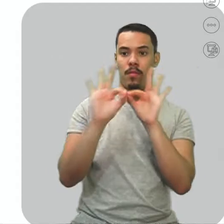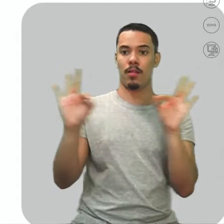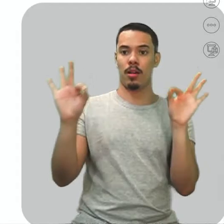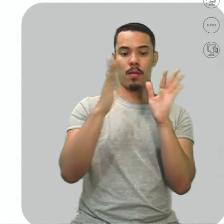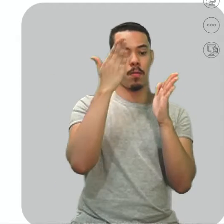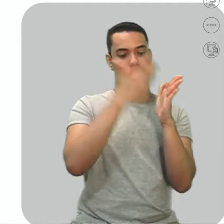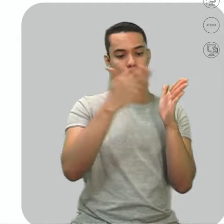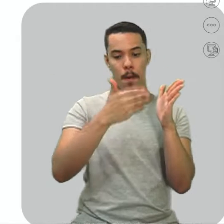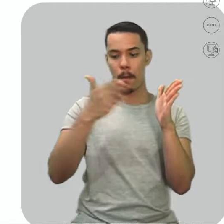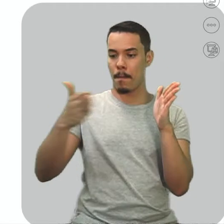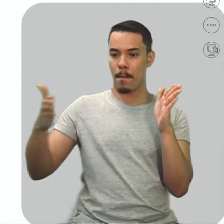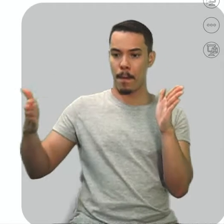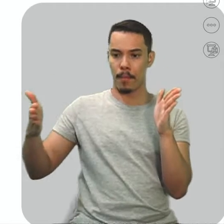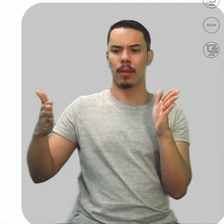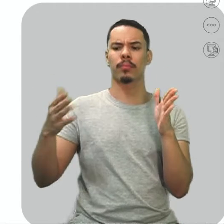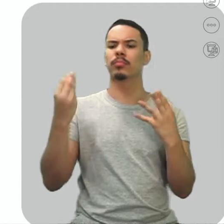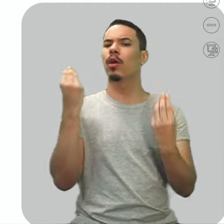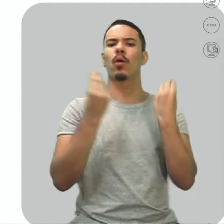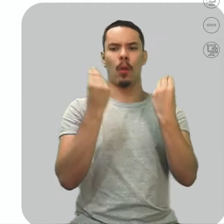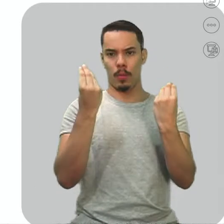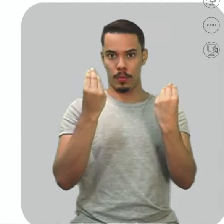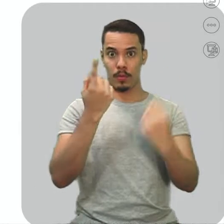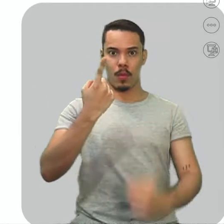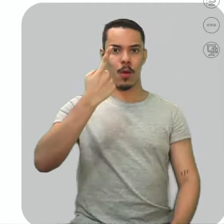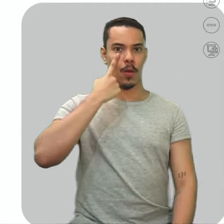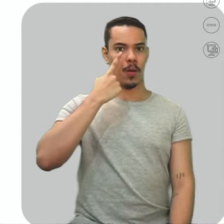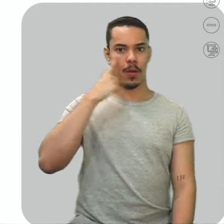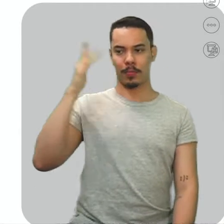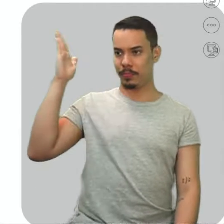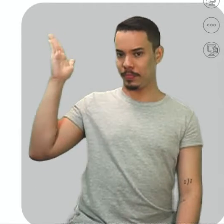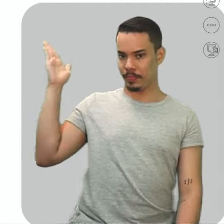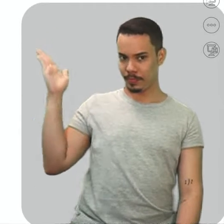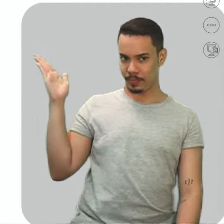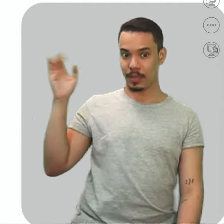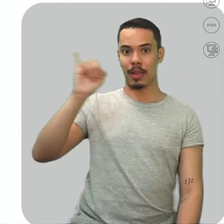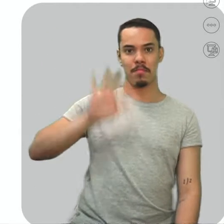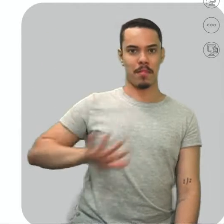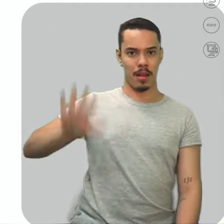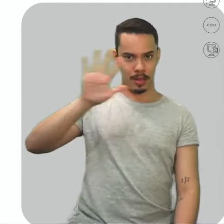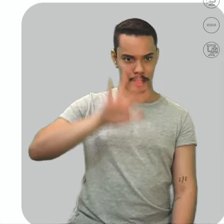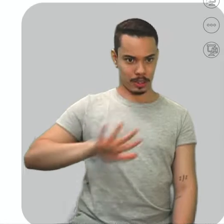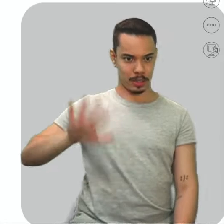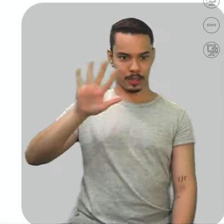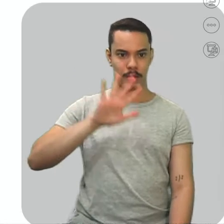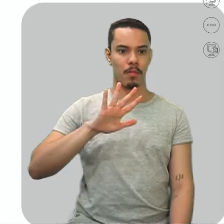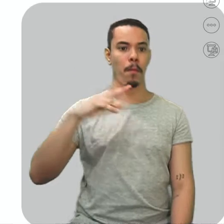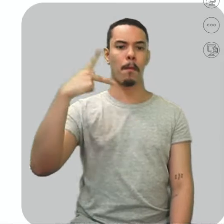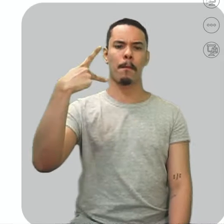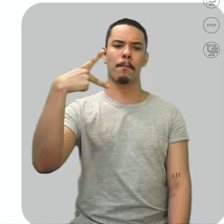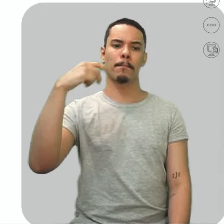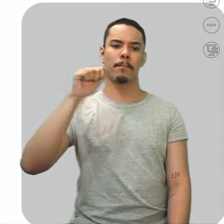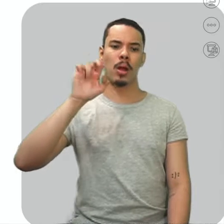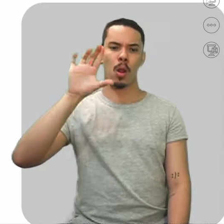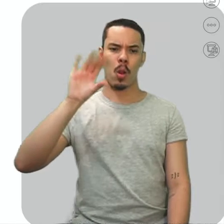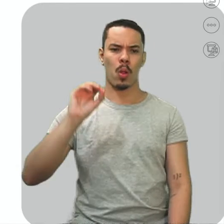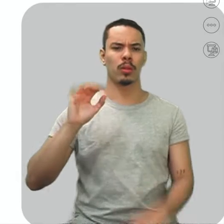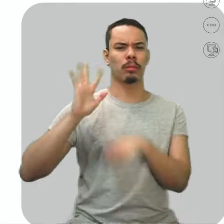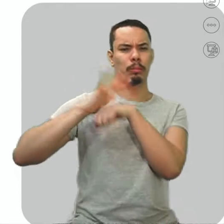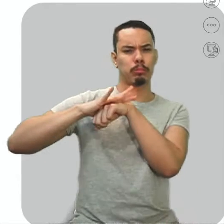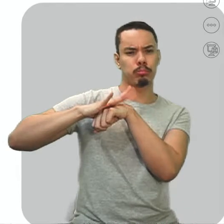uma sequência coordenada olha aqui na imagem Paulo está muito